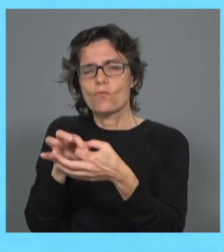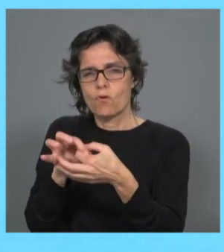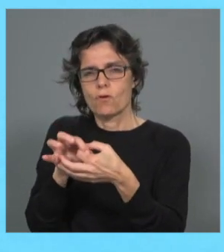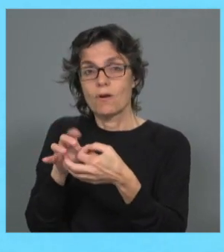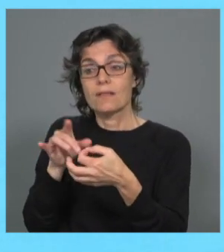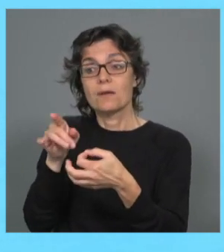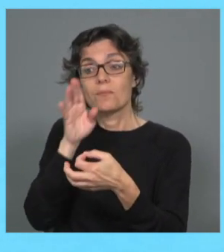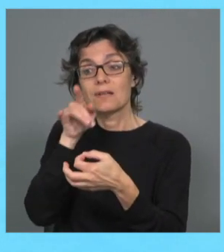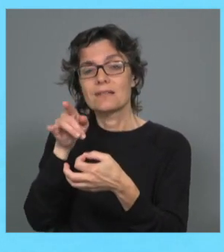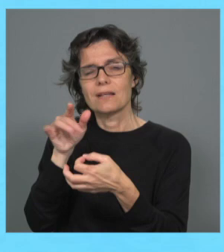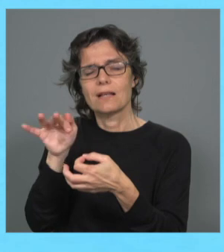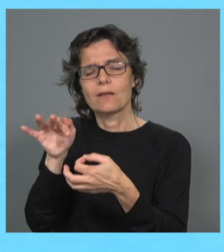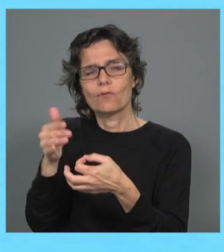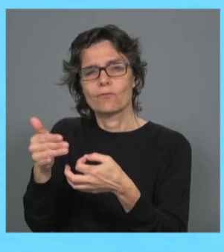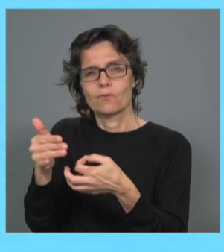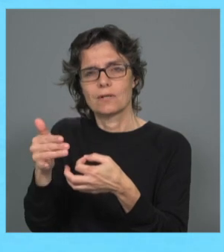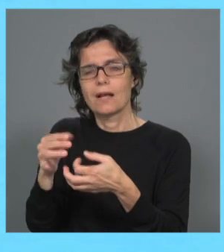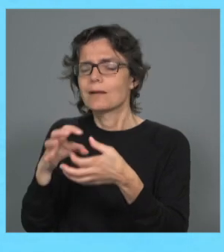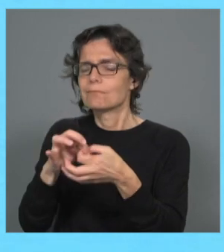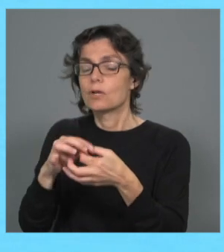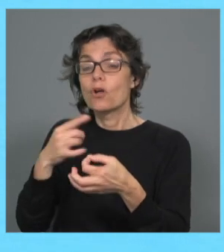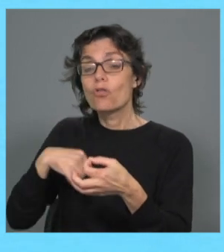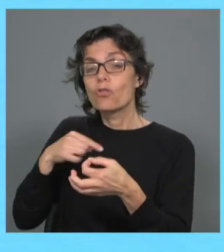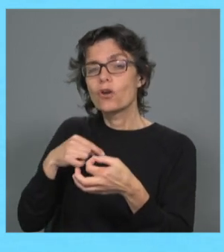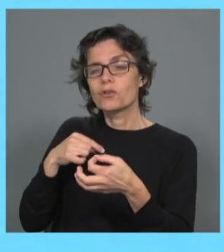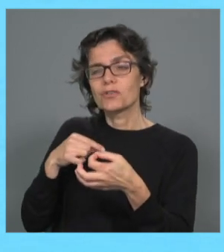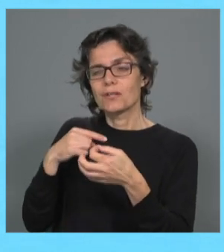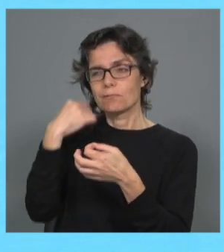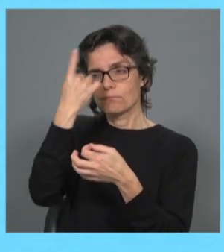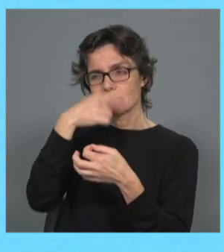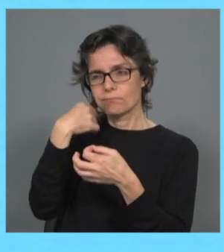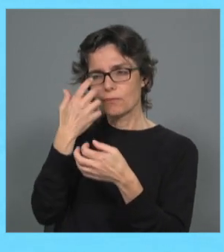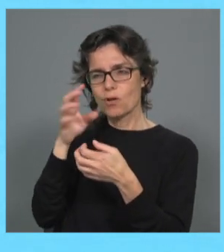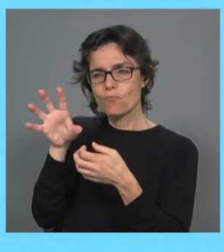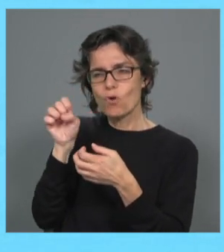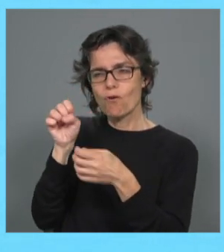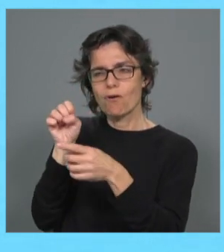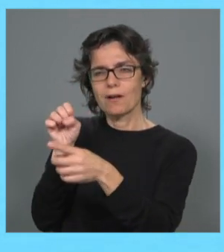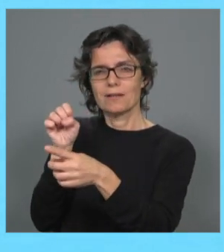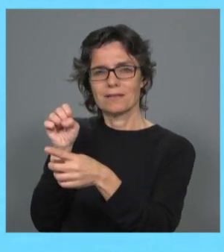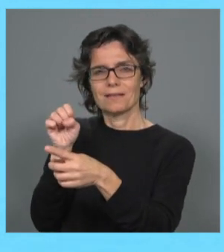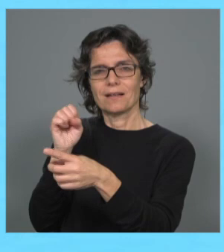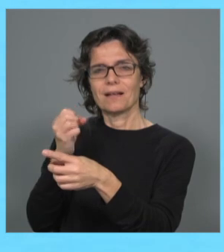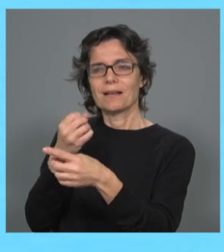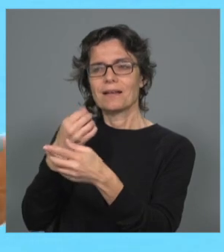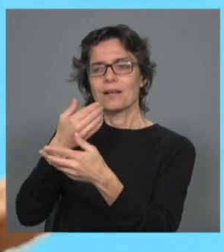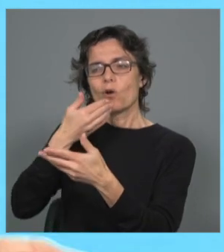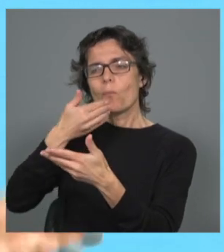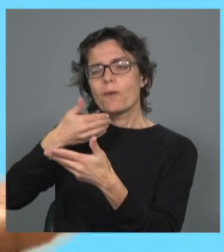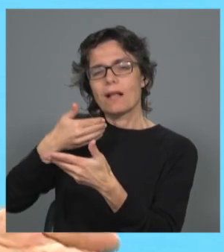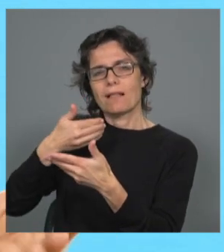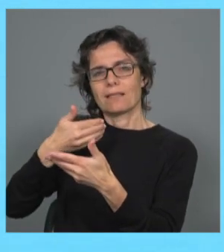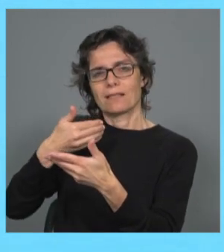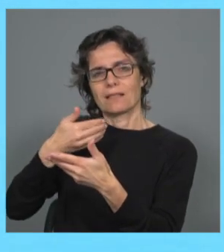limite, nós percebemos na expressão do rosto que ela está numa atitude de gratidão para